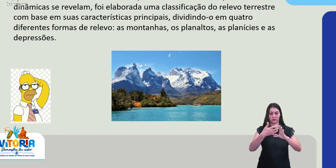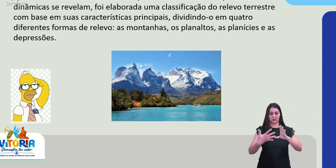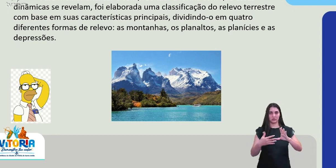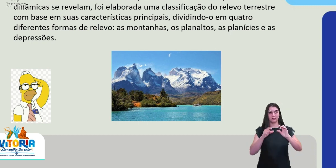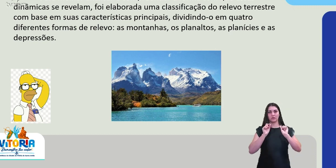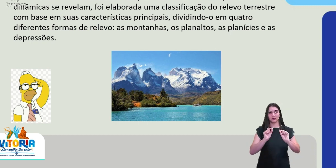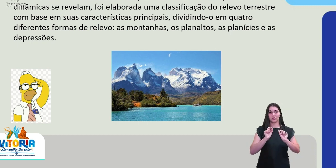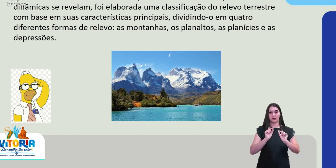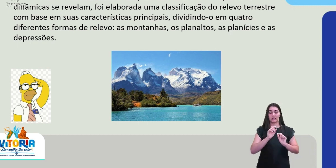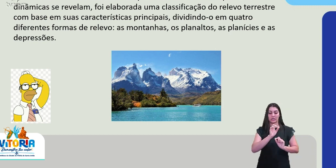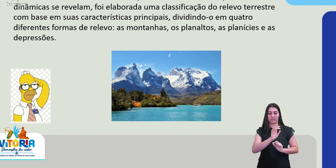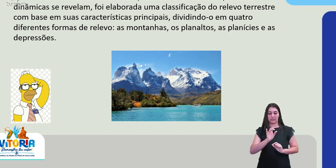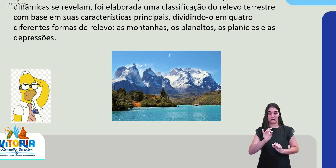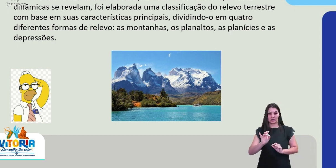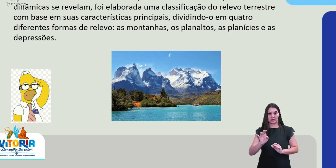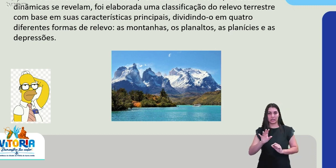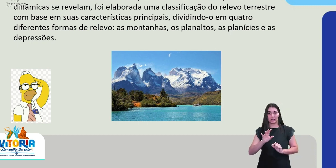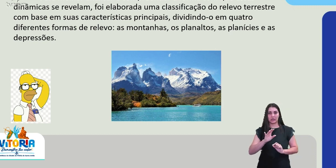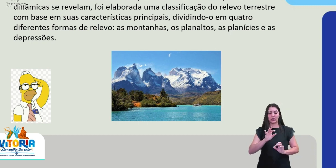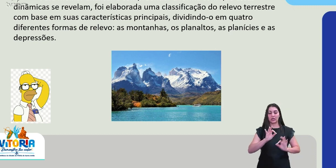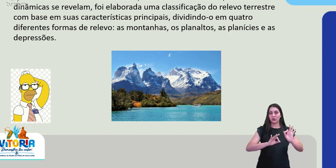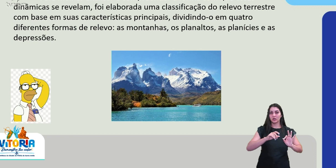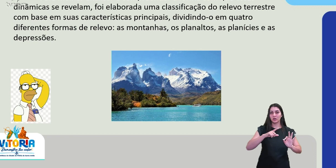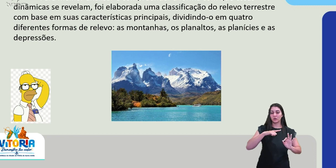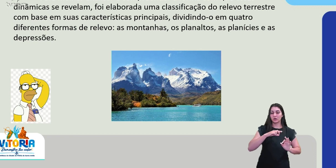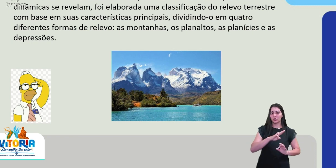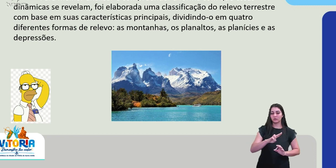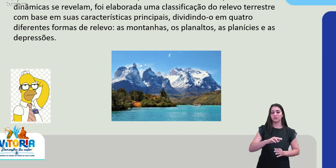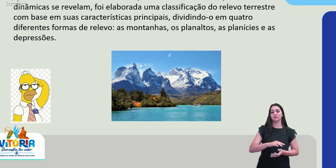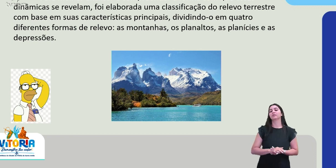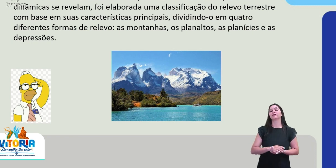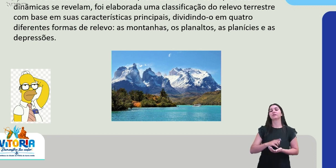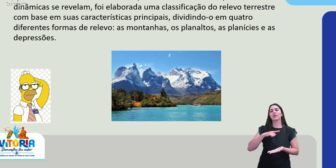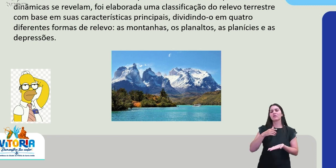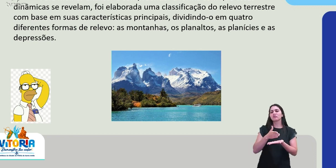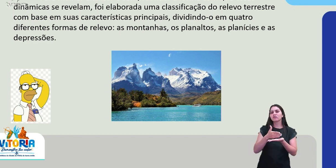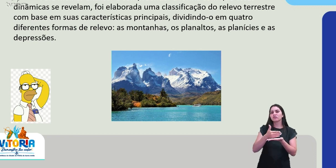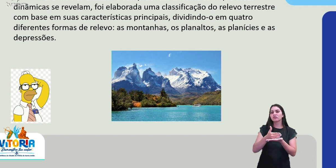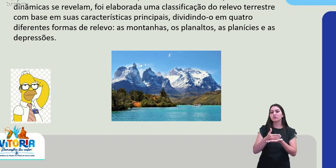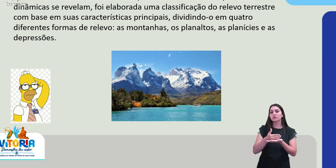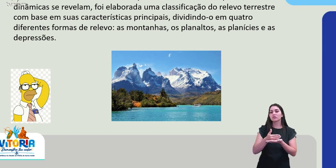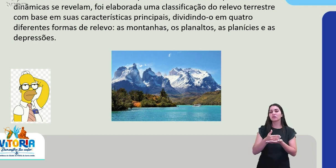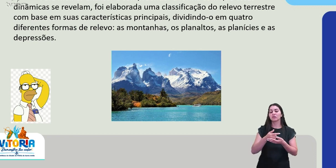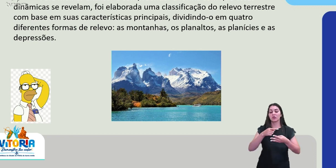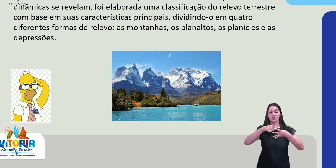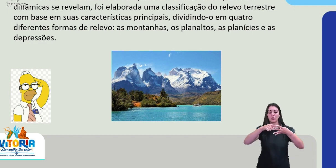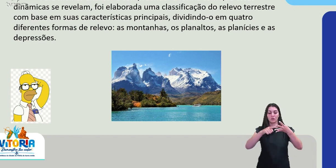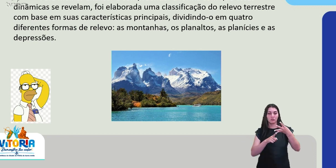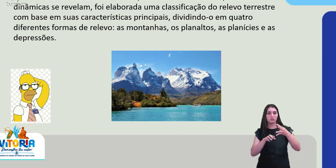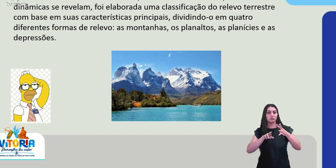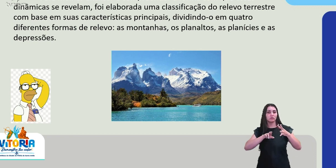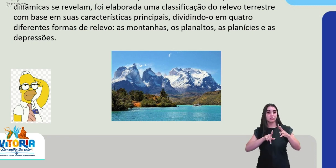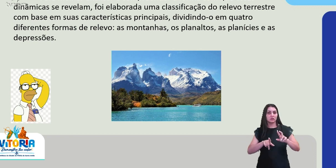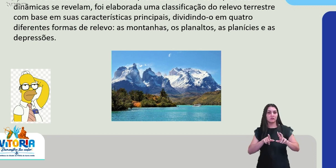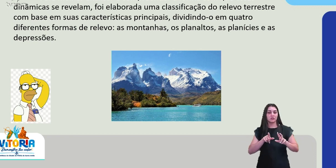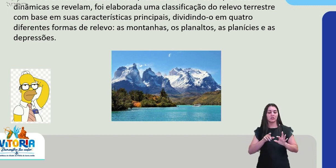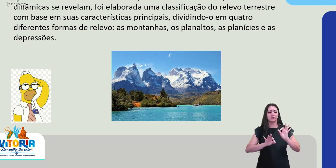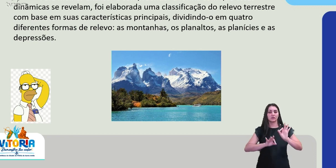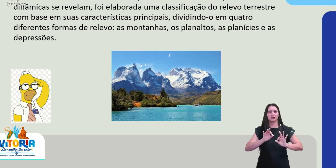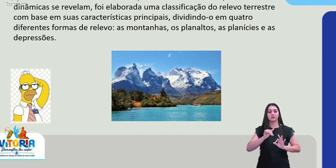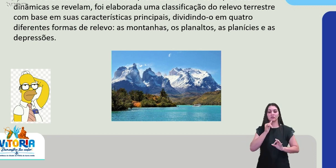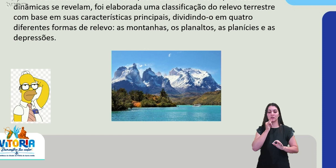classificou. Cada formato tem um nome, tá certo? Dividindo em 4 diferentes formas de relevo.